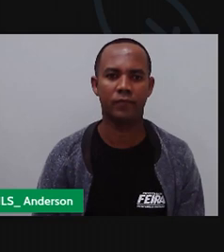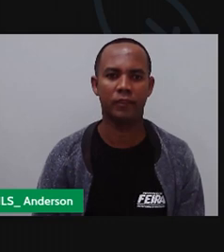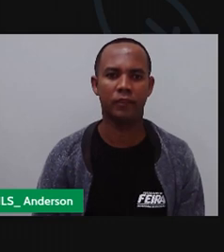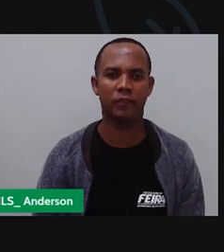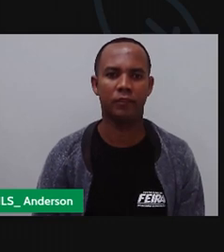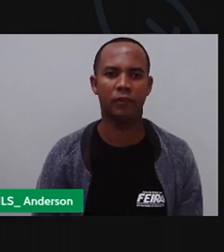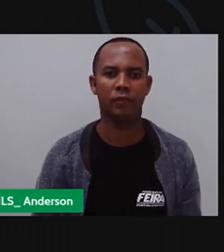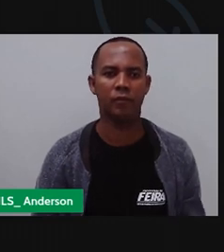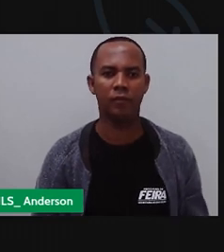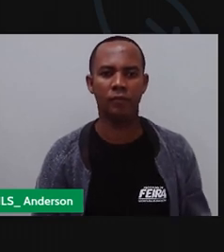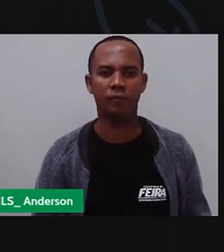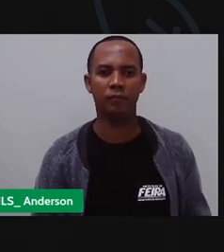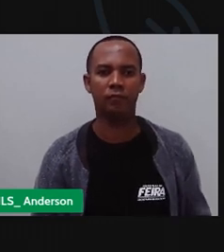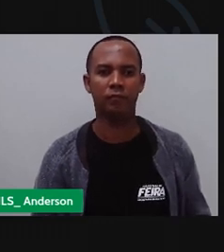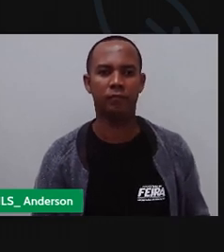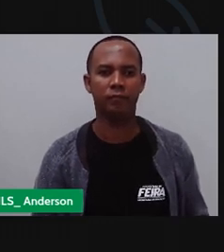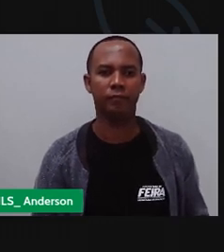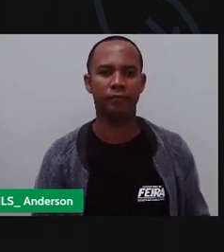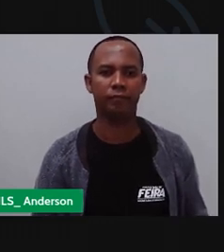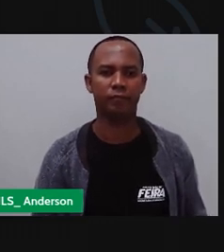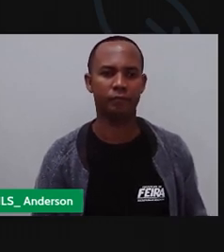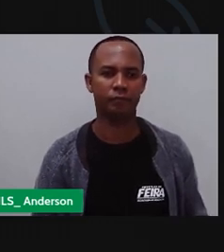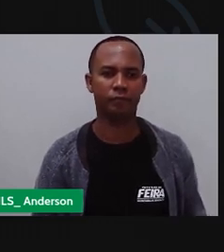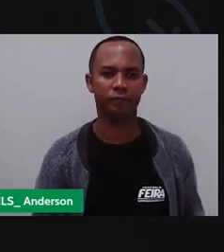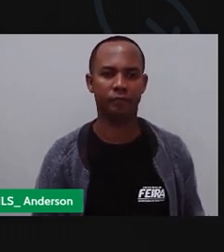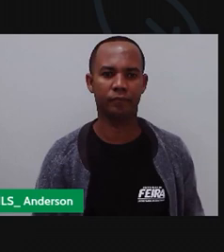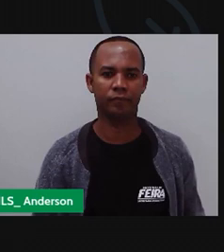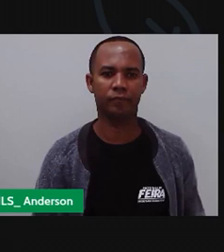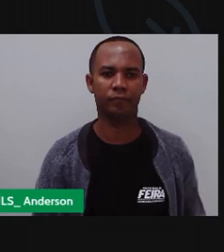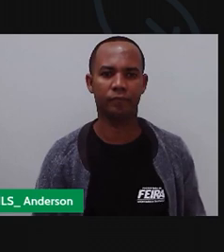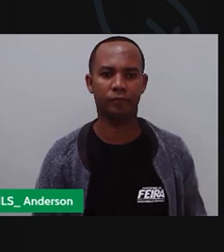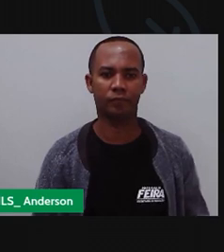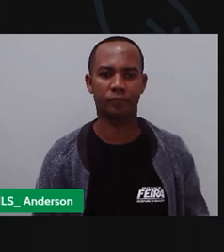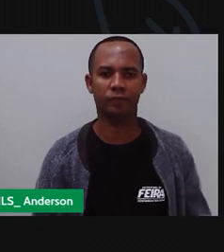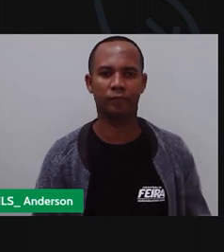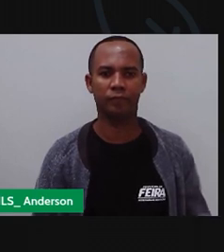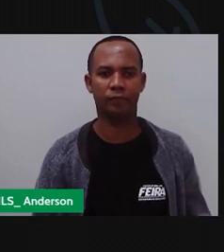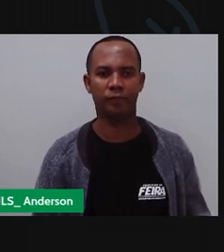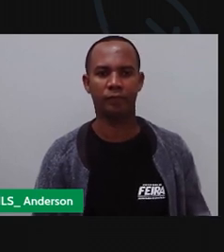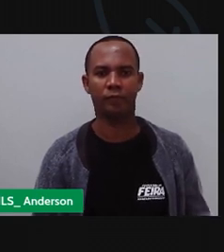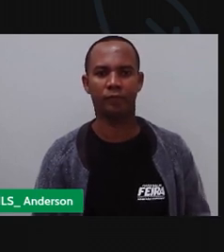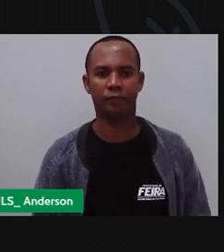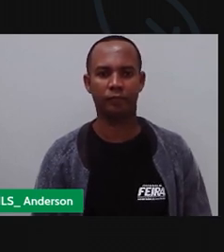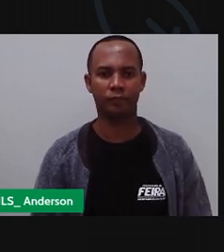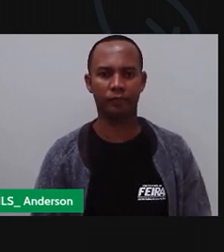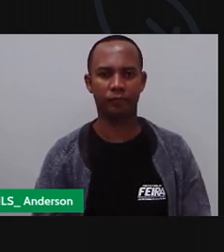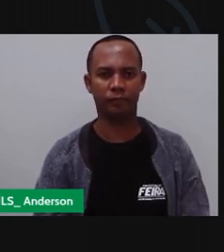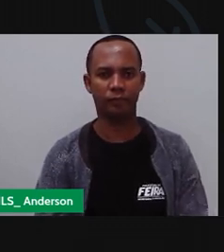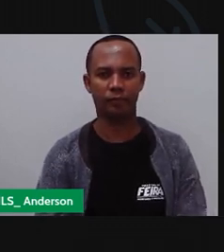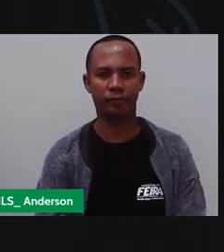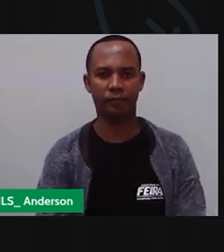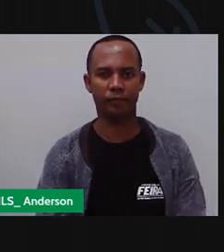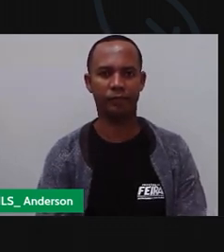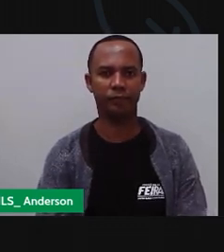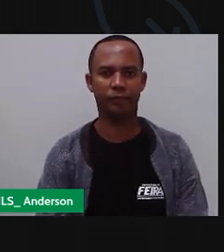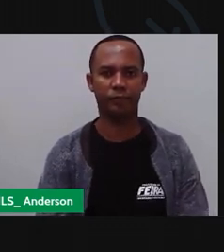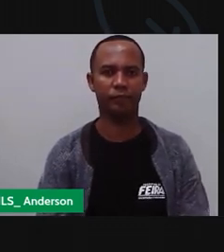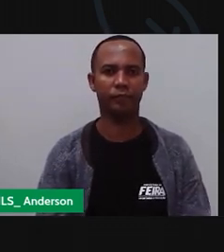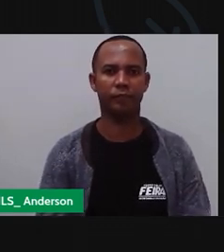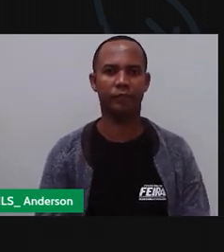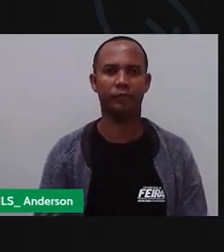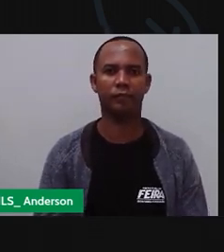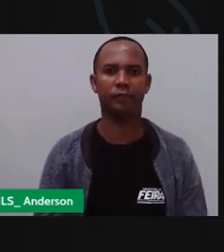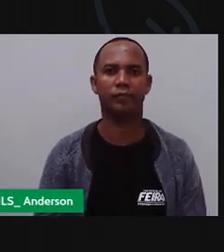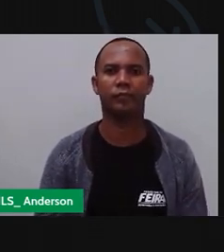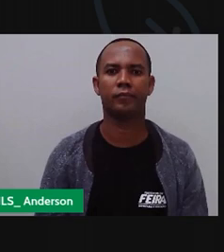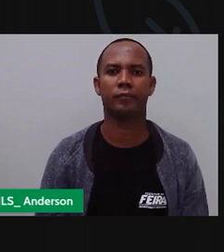ó, direitinho, uma em cima da outra. Passo o dedinho, ó, pra fixar, tá vendo? E de novo. Ah,